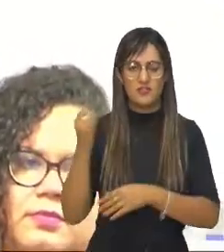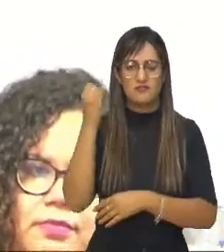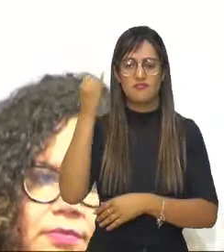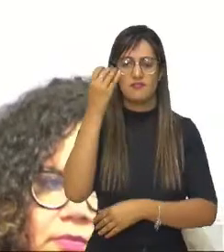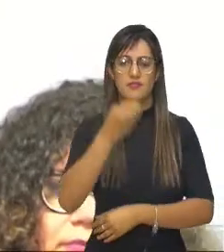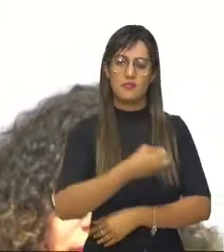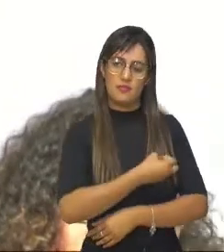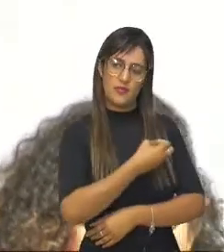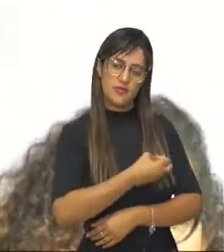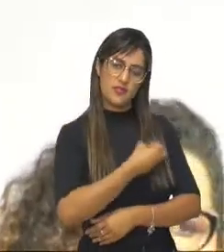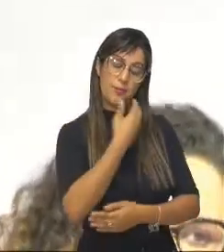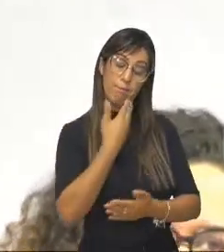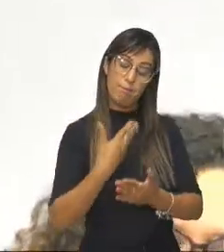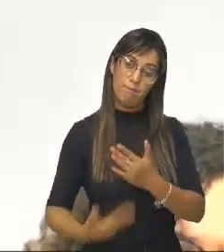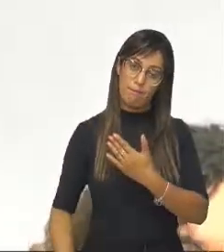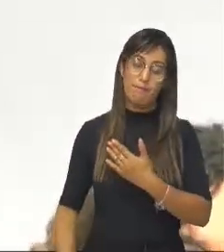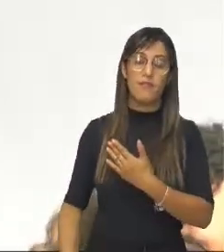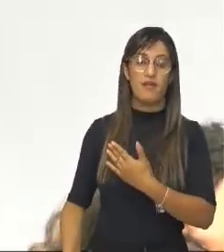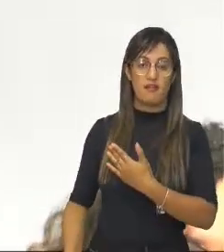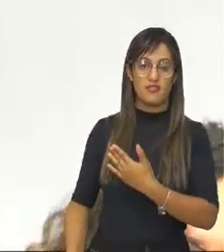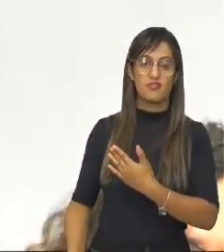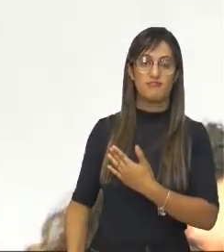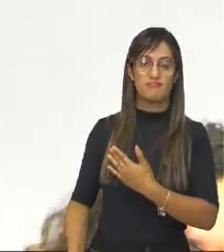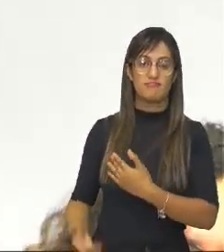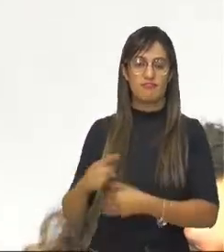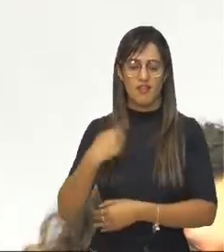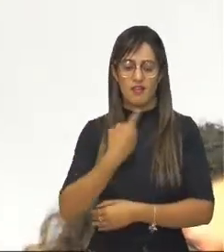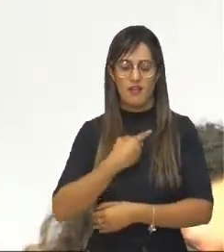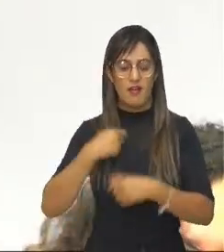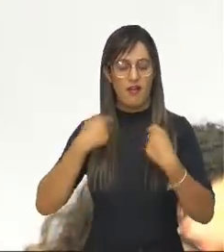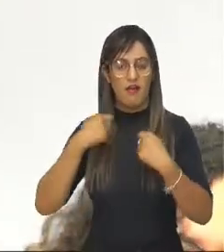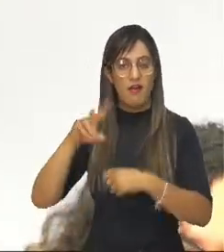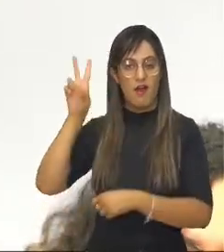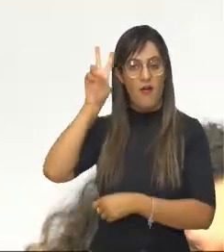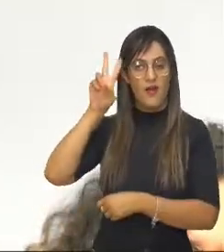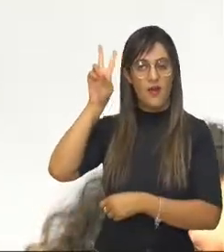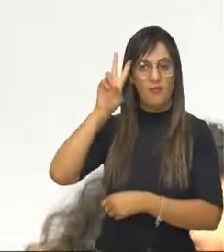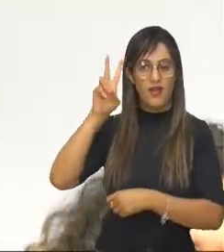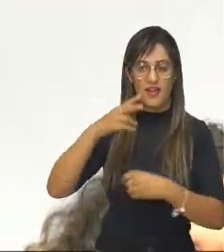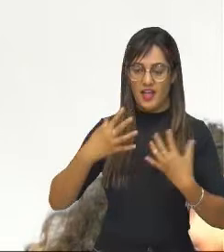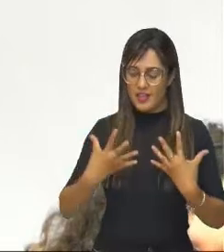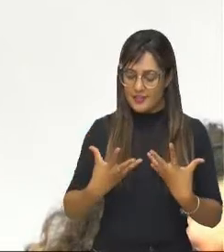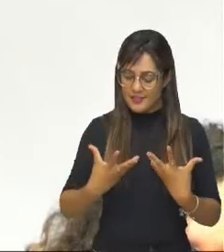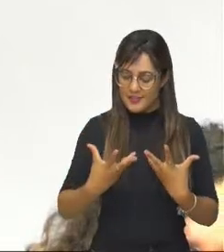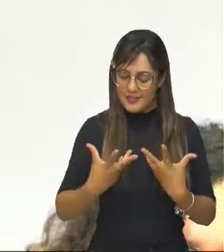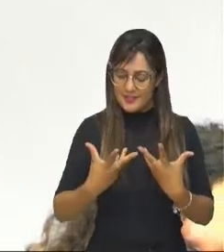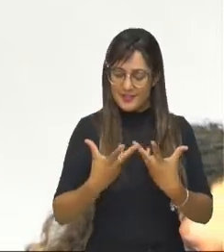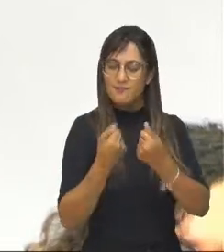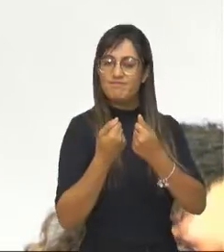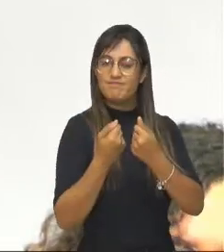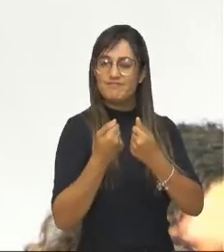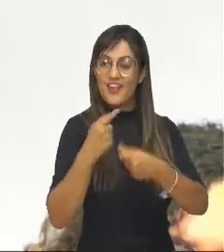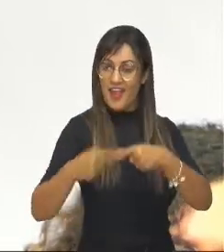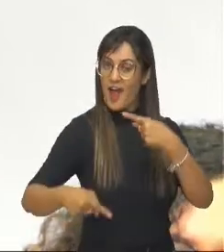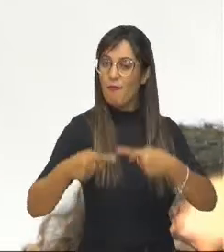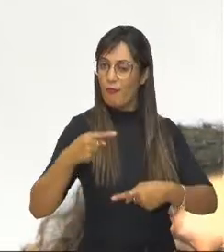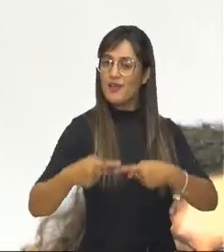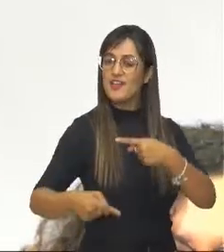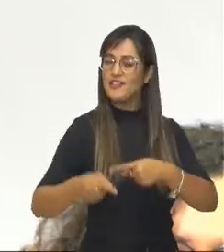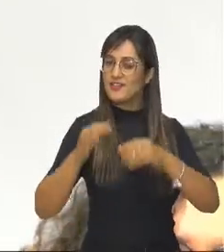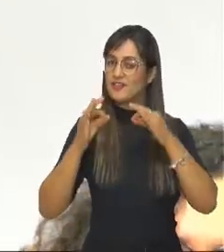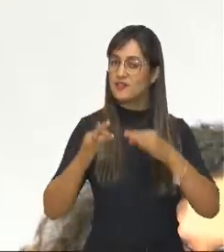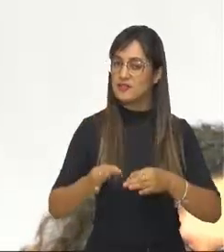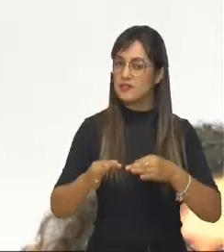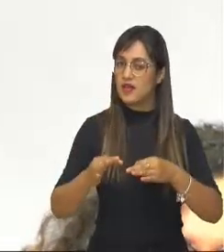no academicismo, né? Eu acho que a gente precisa lembrar do que a gente está fazendo aqui, que é mágico e que é lindo, que é a política do afeto. Uma vez eu